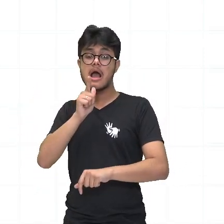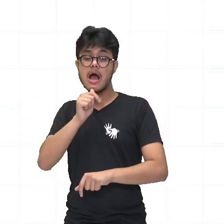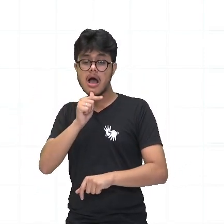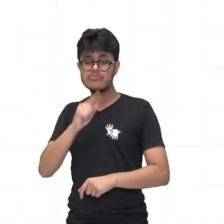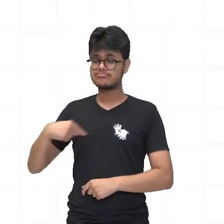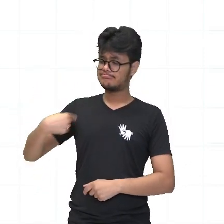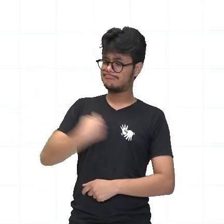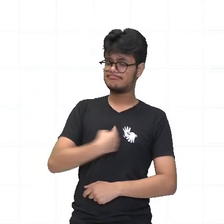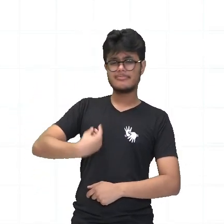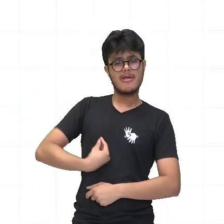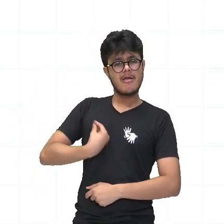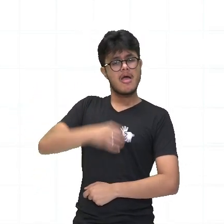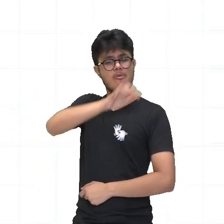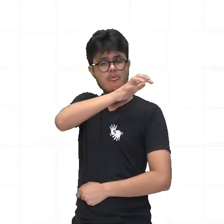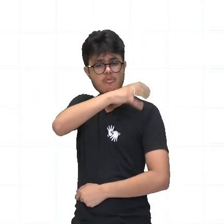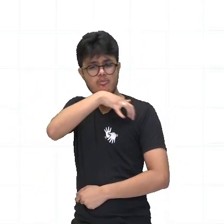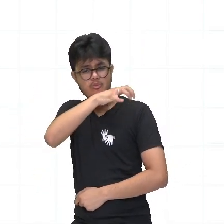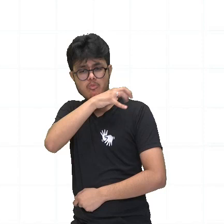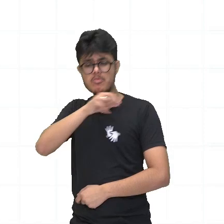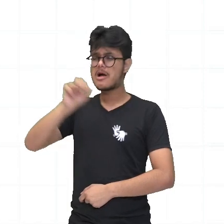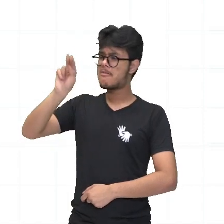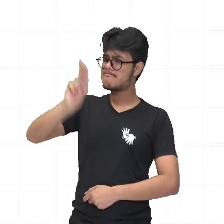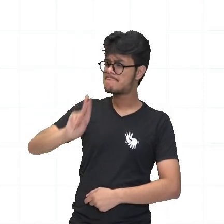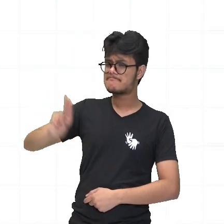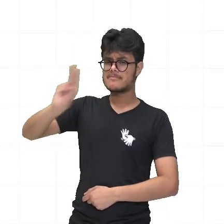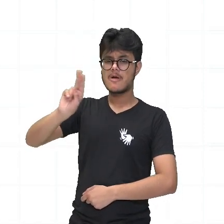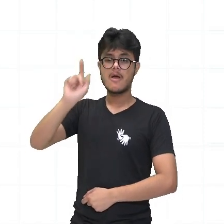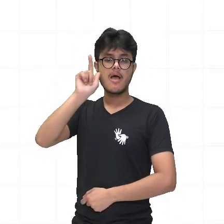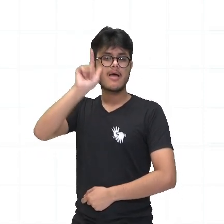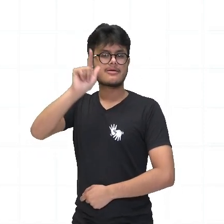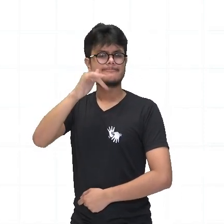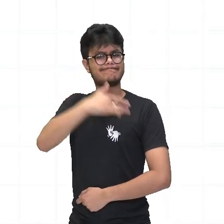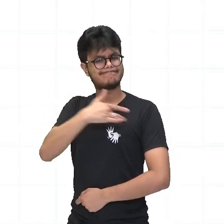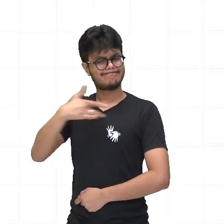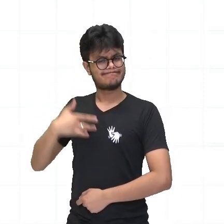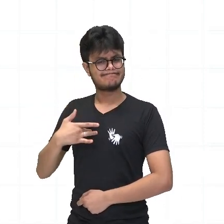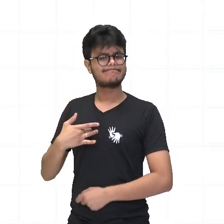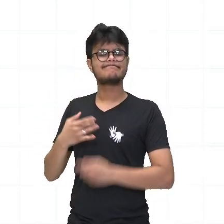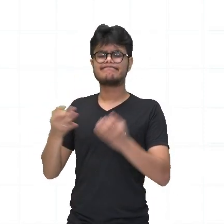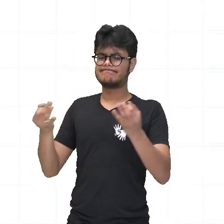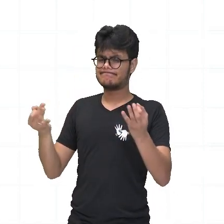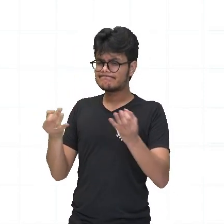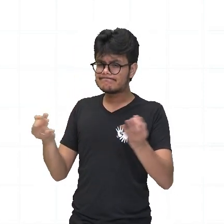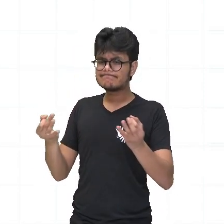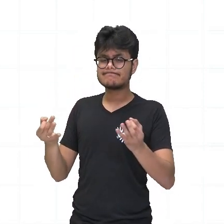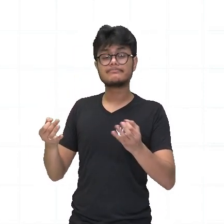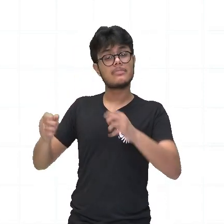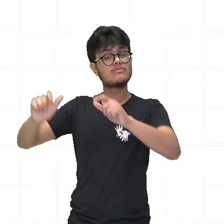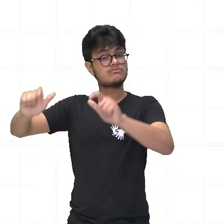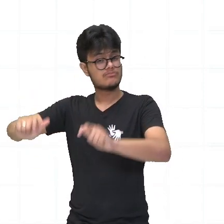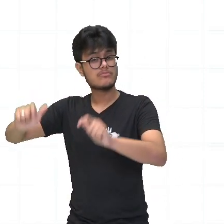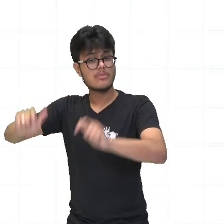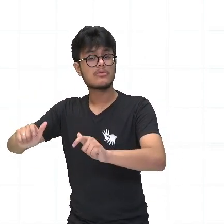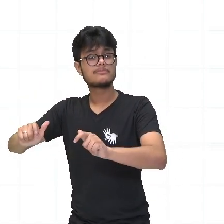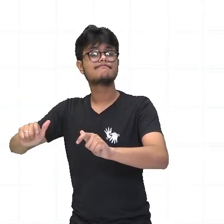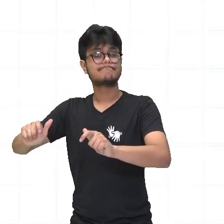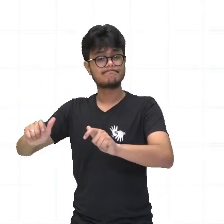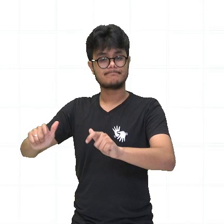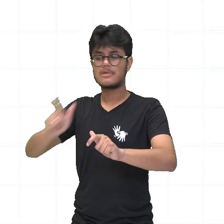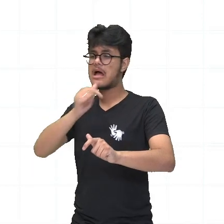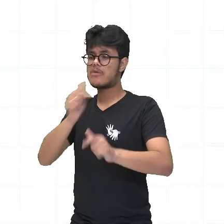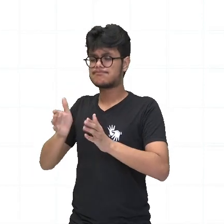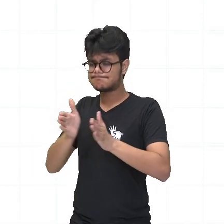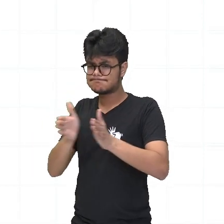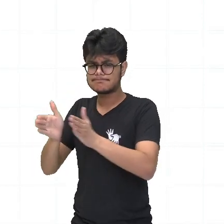seres vivos para poder, em melhor qualidade, eles vão compor aquele ambiente, rios e lagos